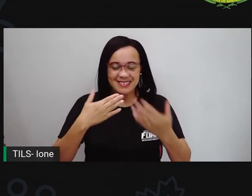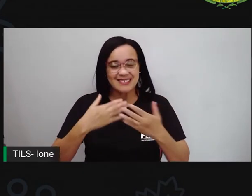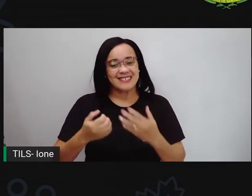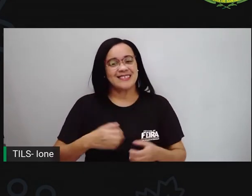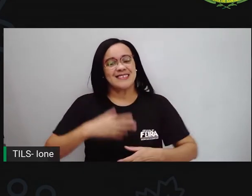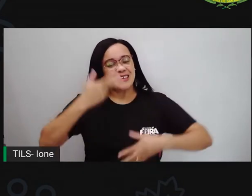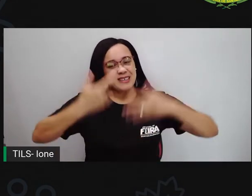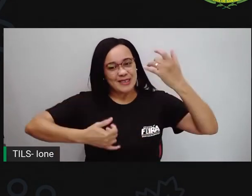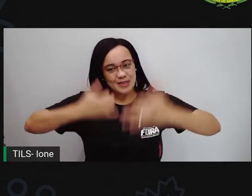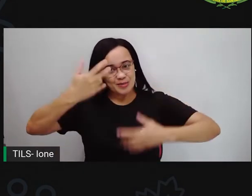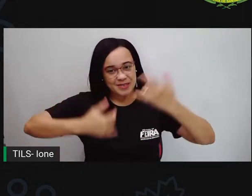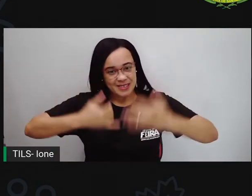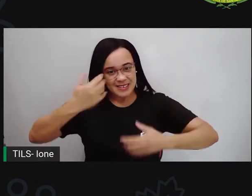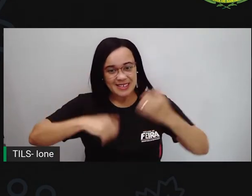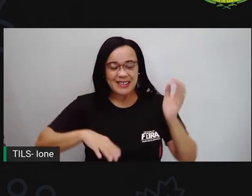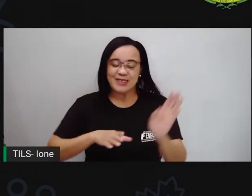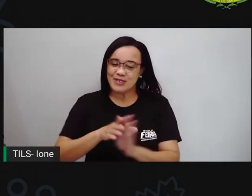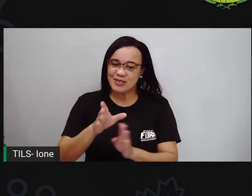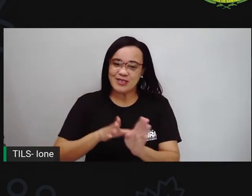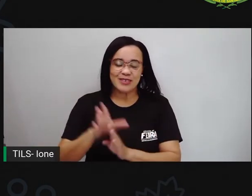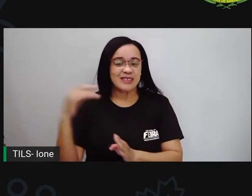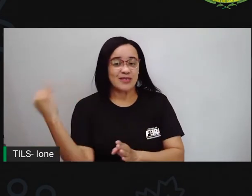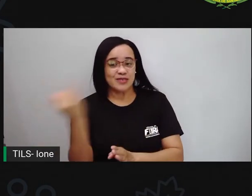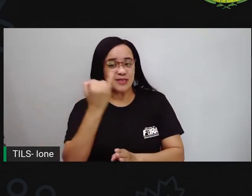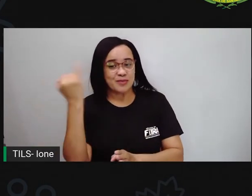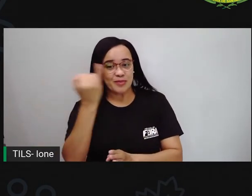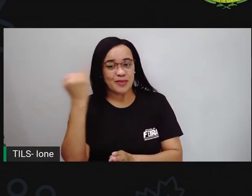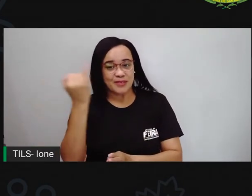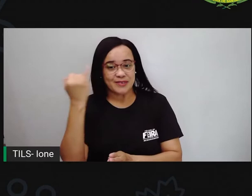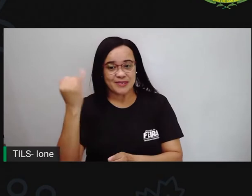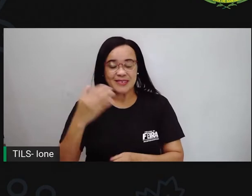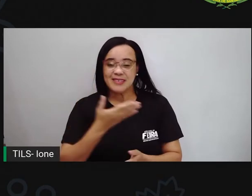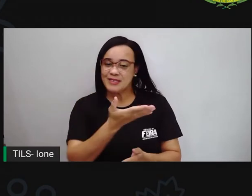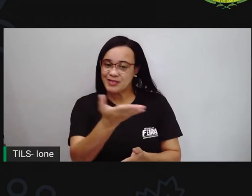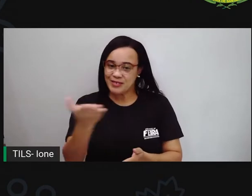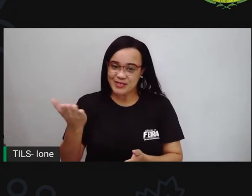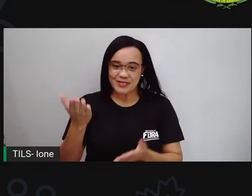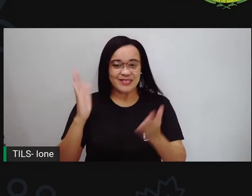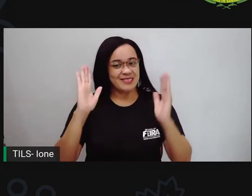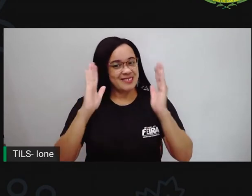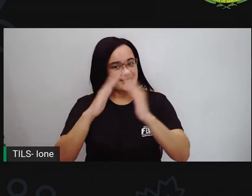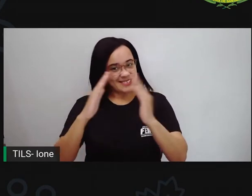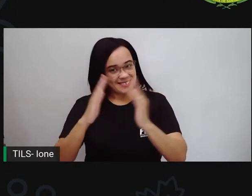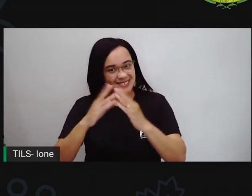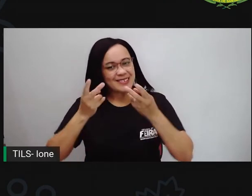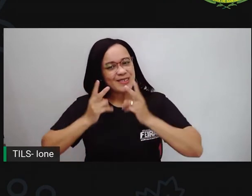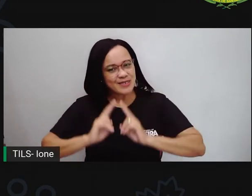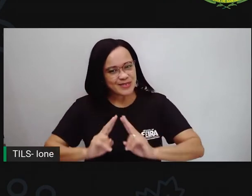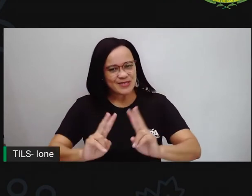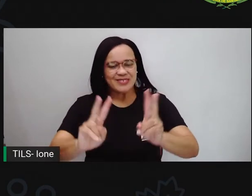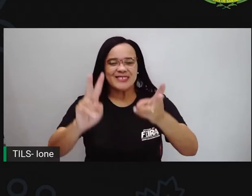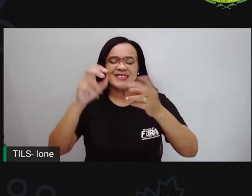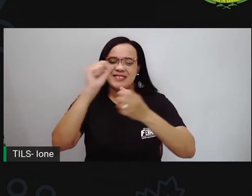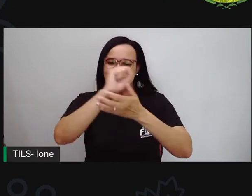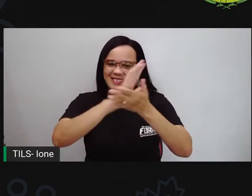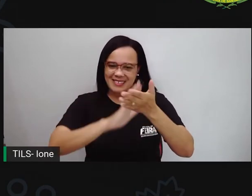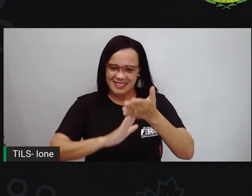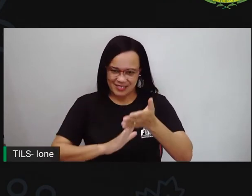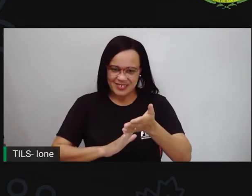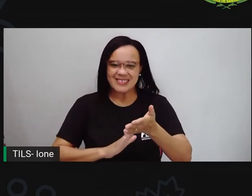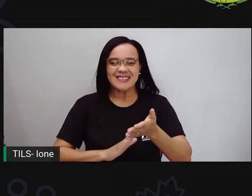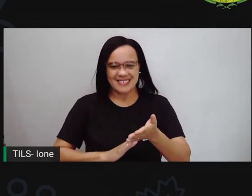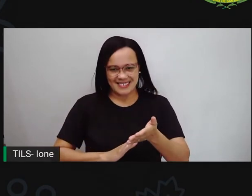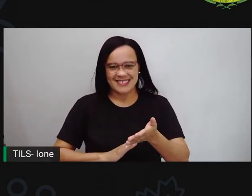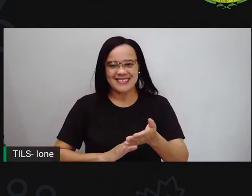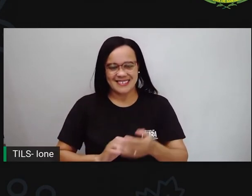orientações, explicações importantes, para que vocês aí de casa, ó, continuem com as suas atividades e aí a gente consiga